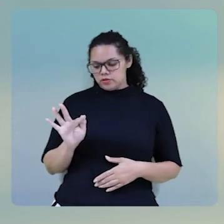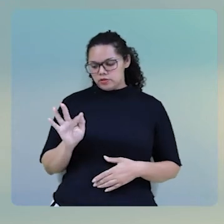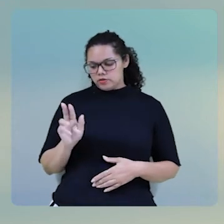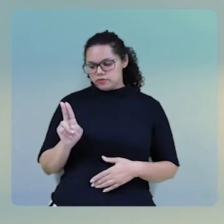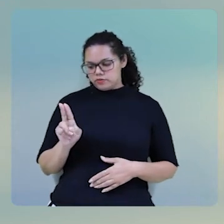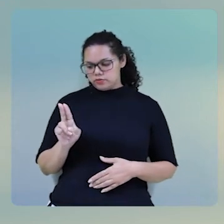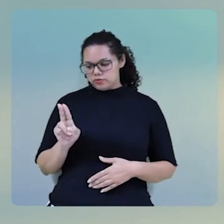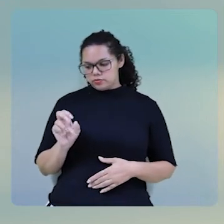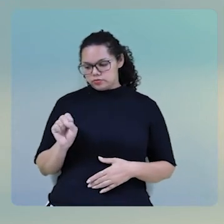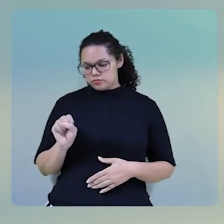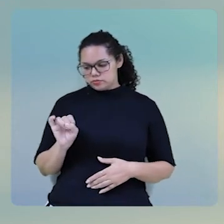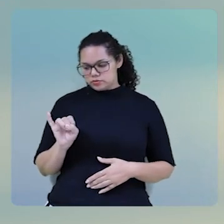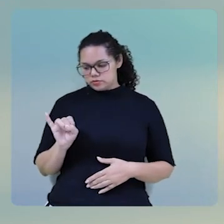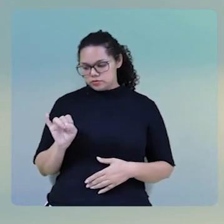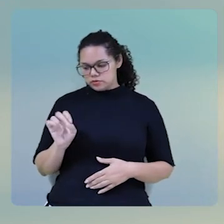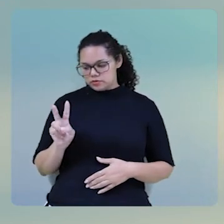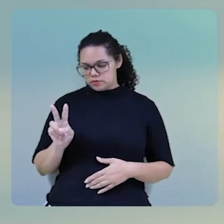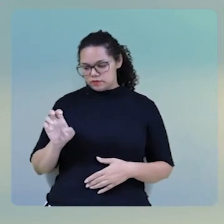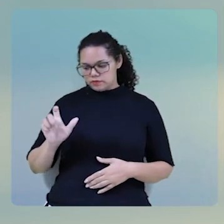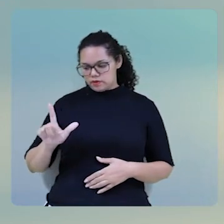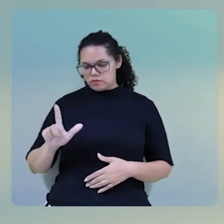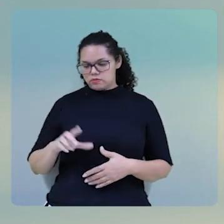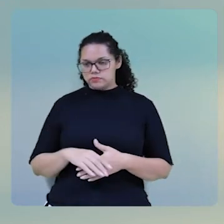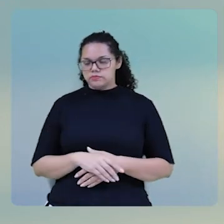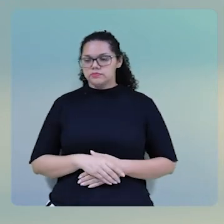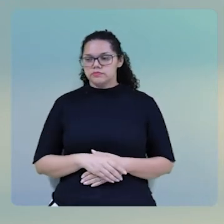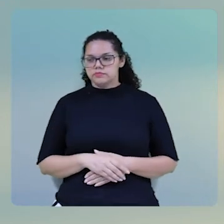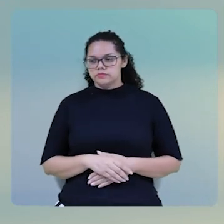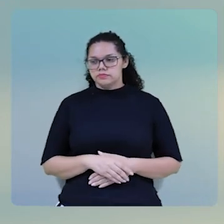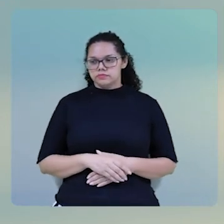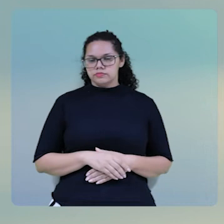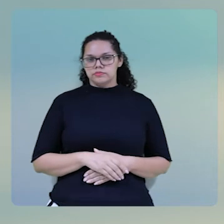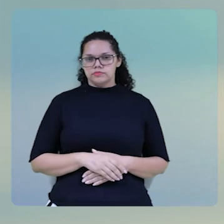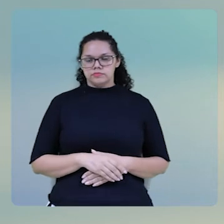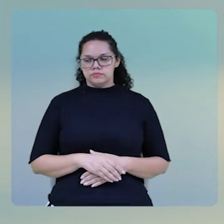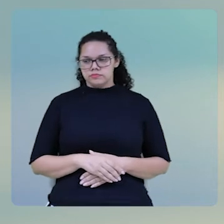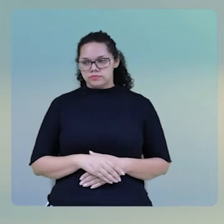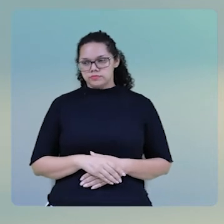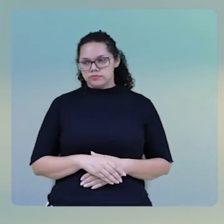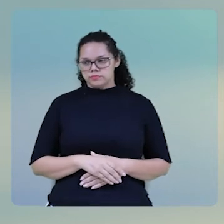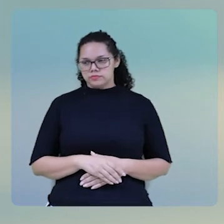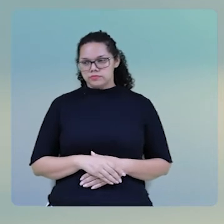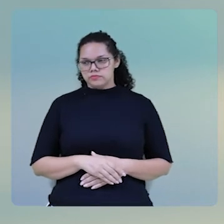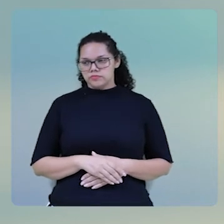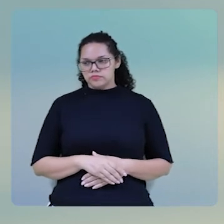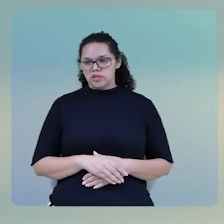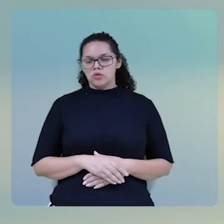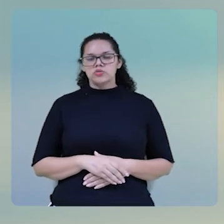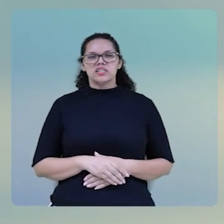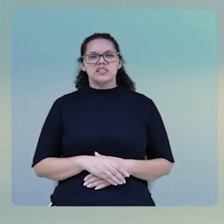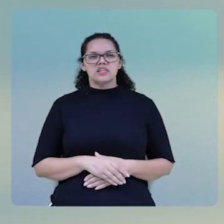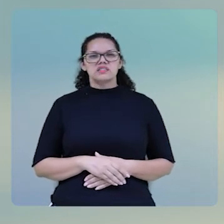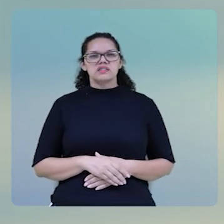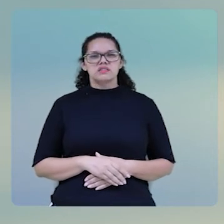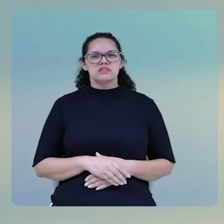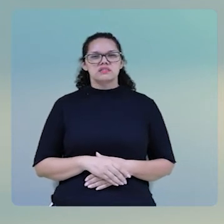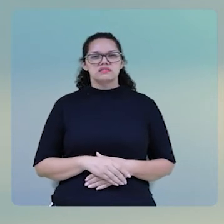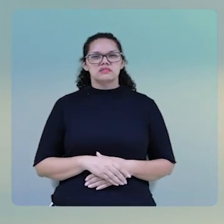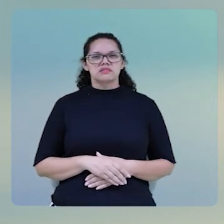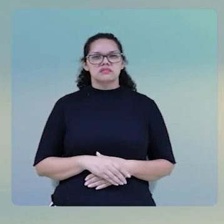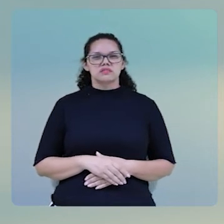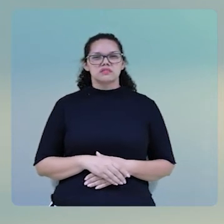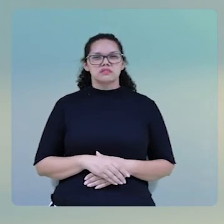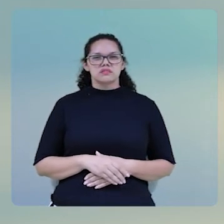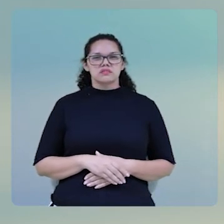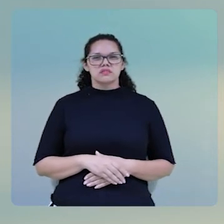dá um campo magnético de 0,5 o quê? Tesla. E a gente corre para poder 5